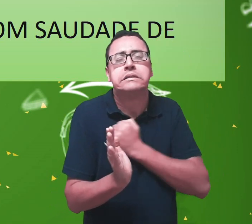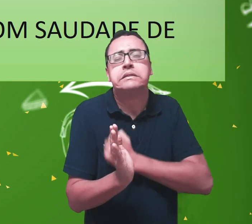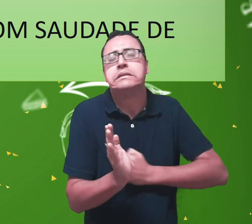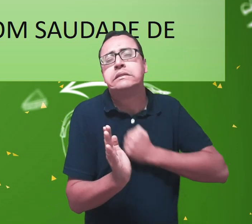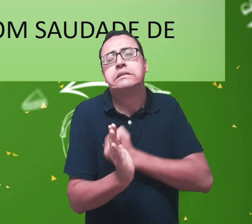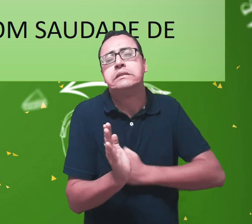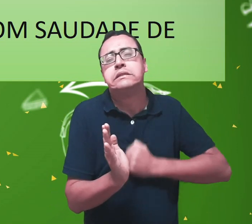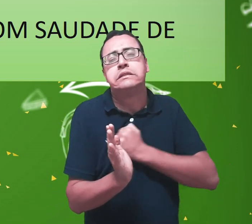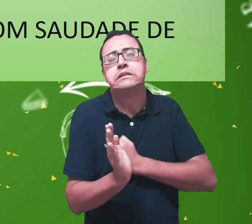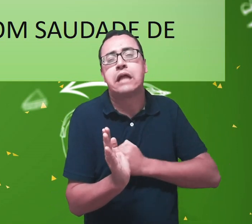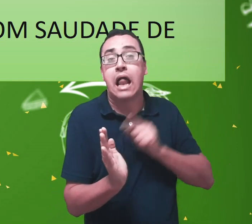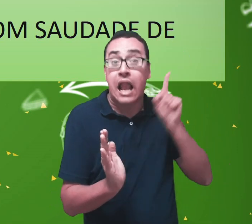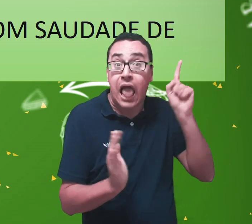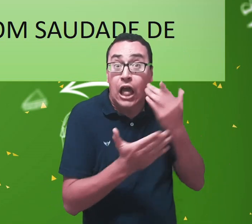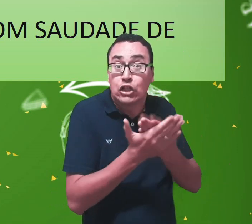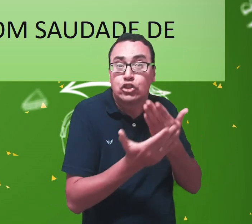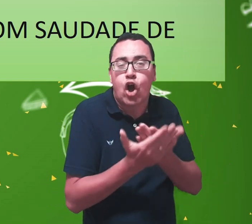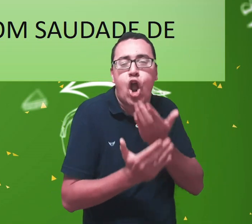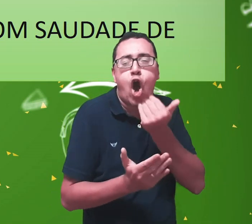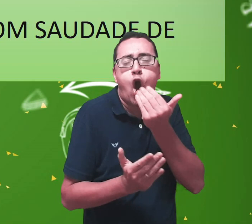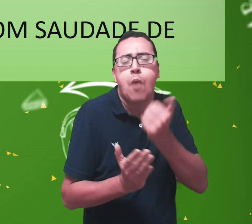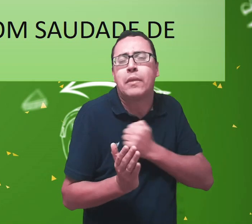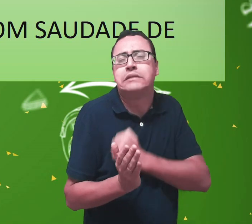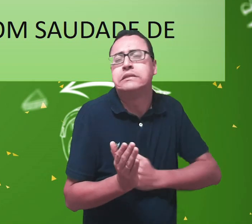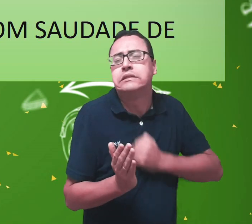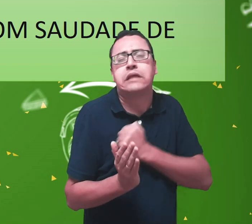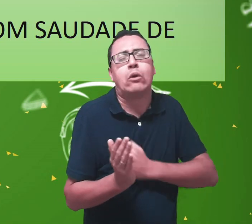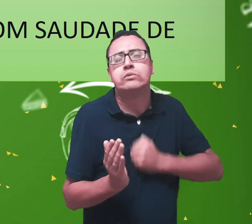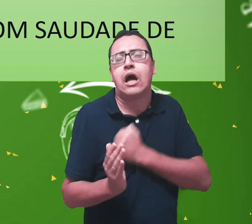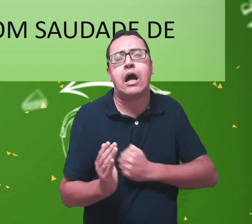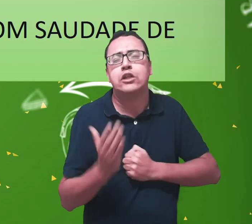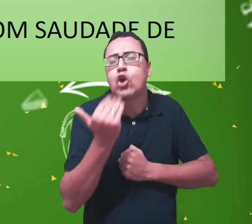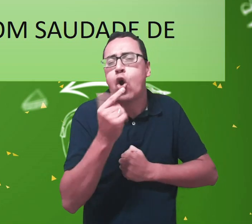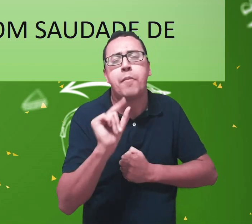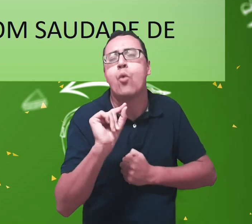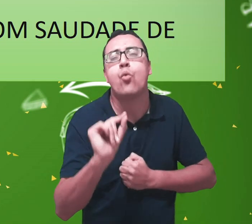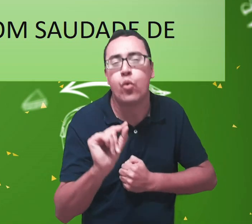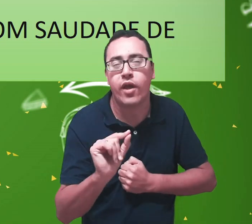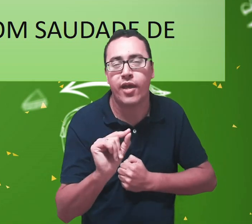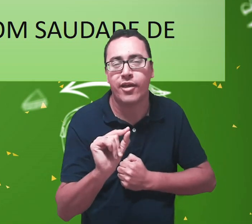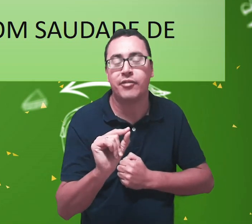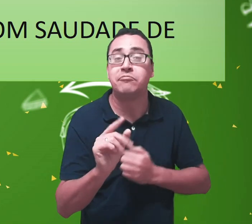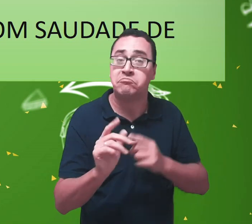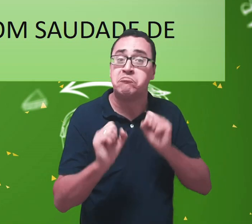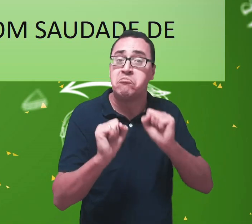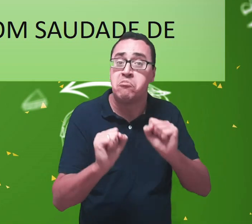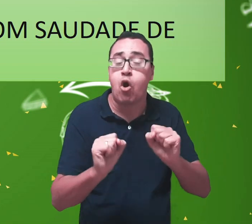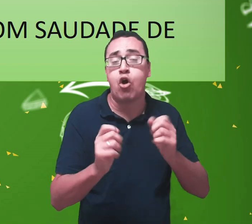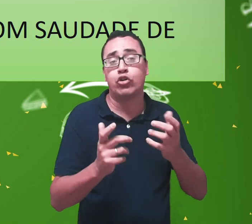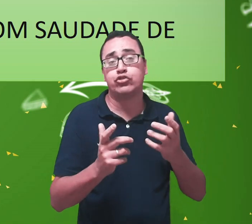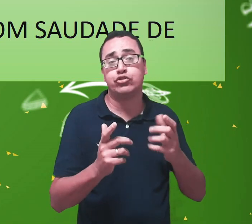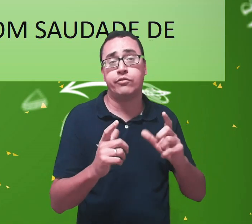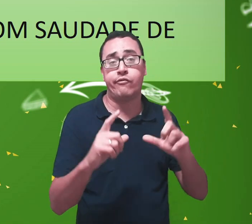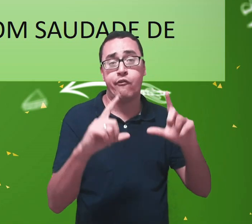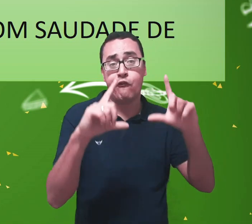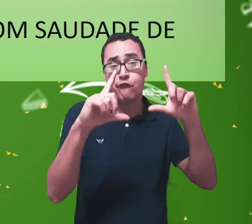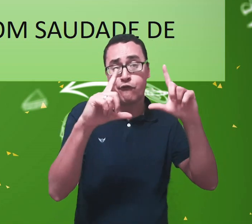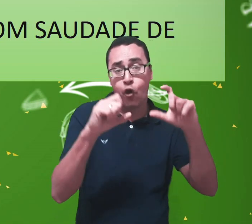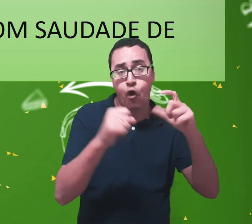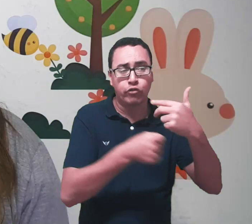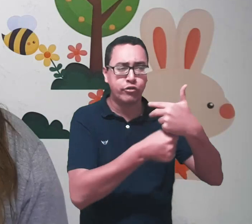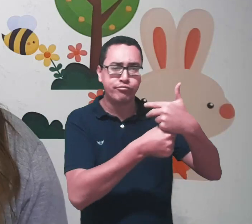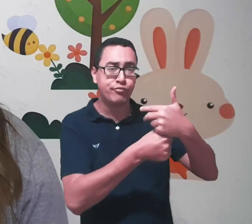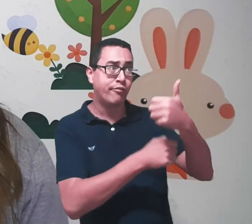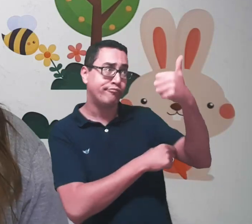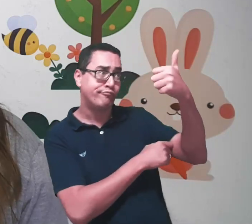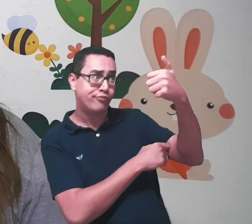com mais saudade de comer lá na escola. Aí, você pode tirar uma foto,